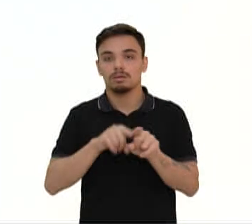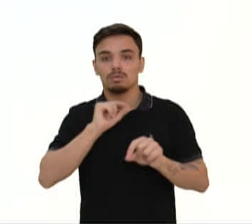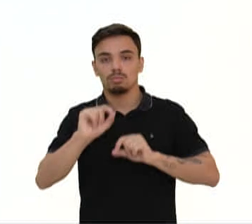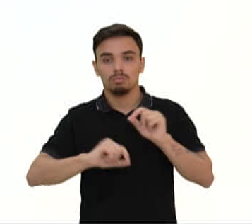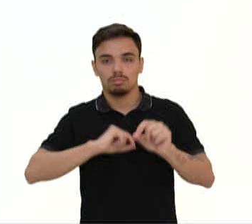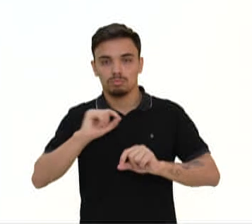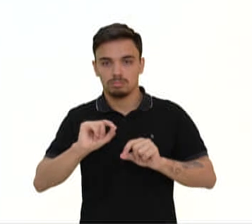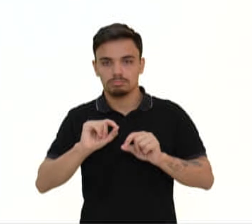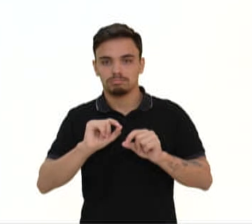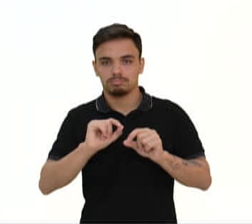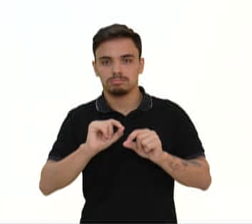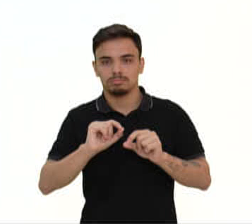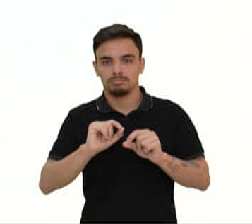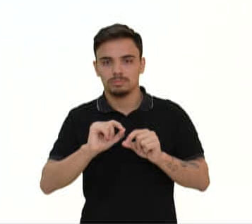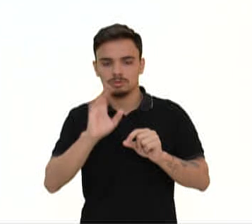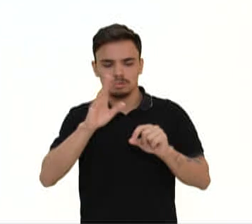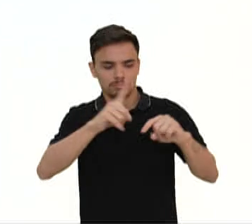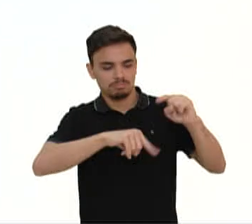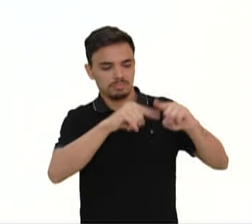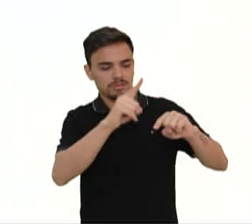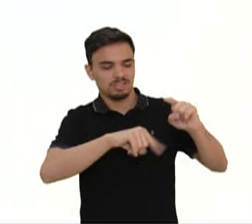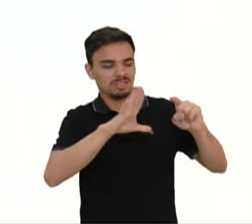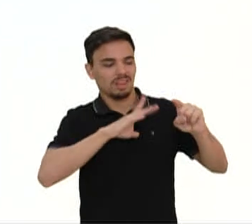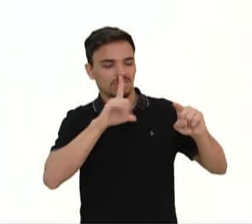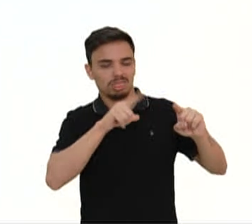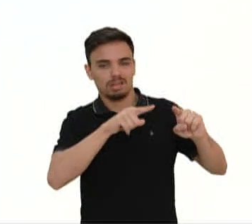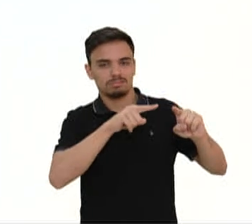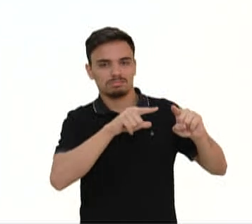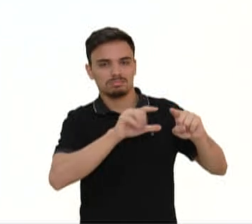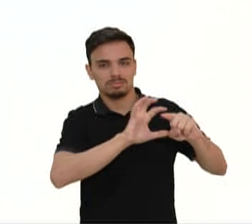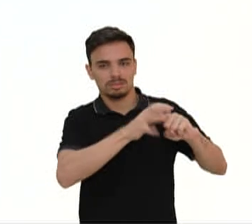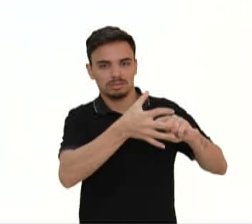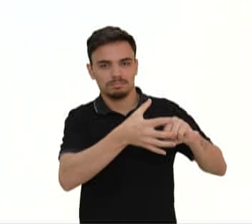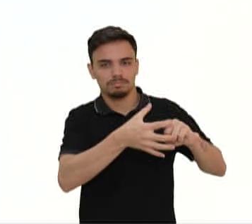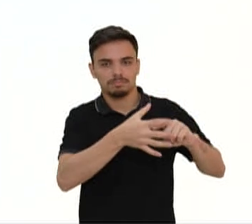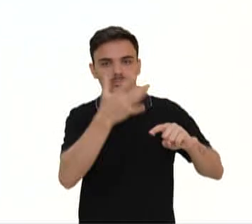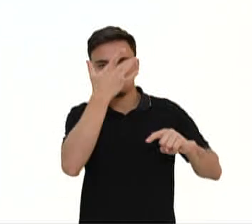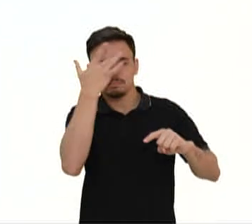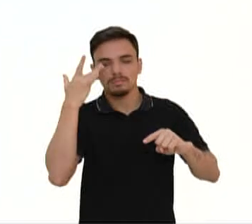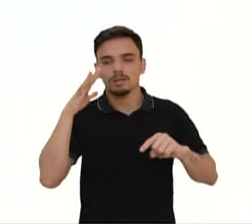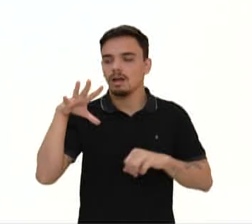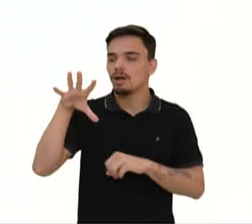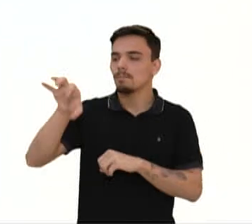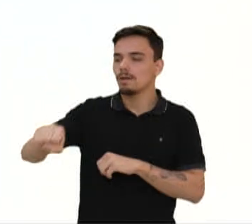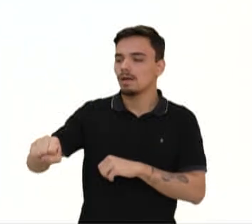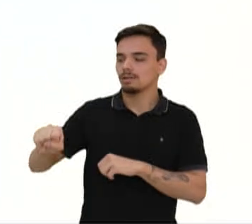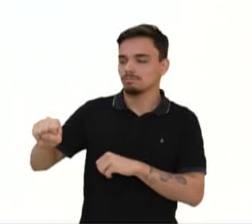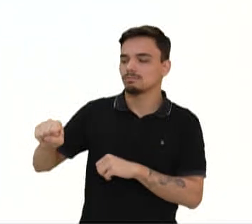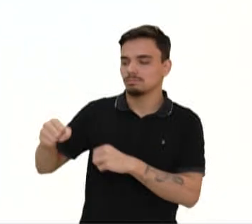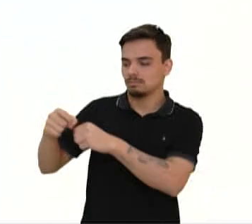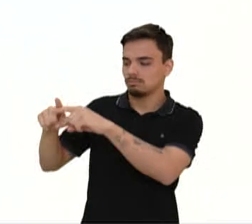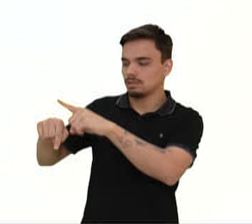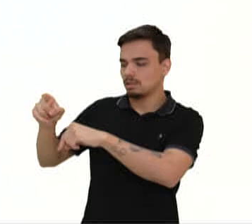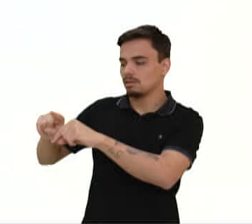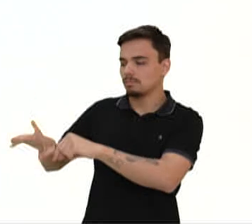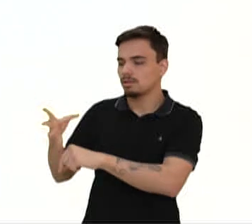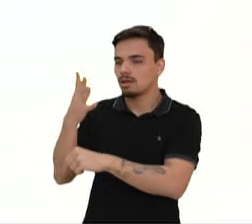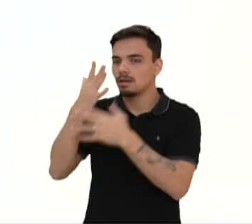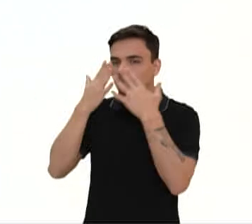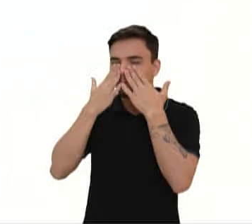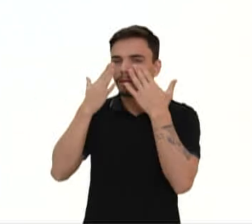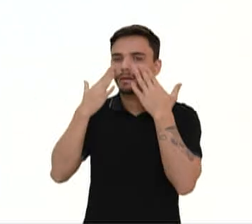com objetos já contaminados, quando posteriormente a pessoa leva a mão ao rosto, especialmente